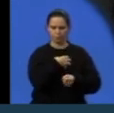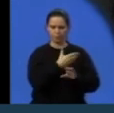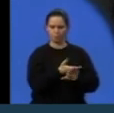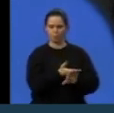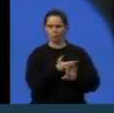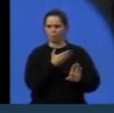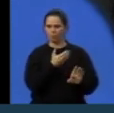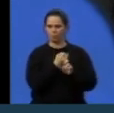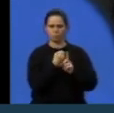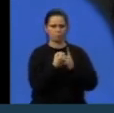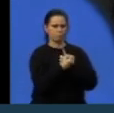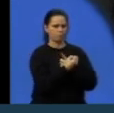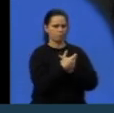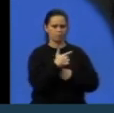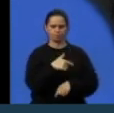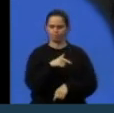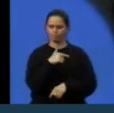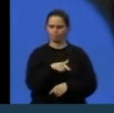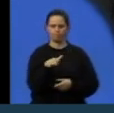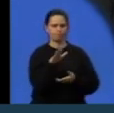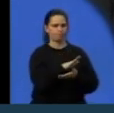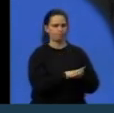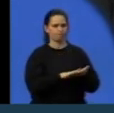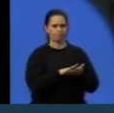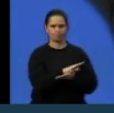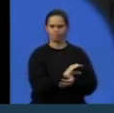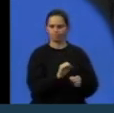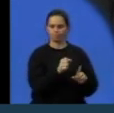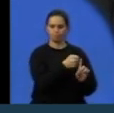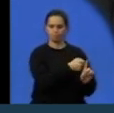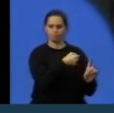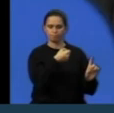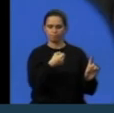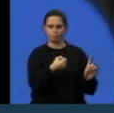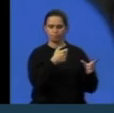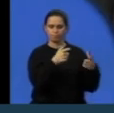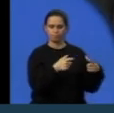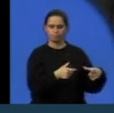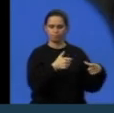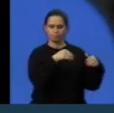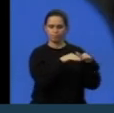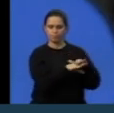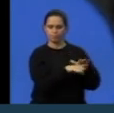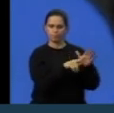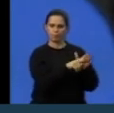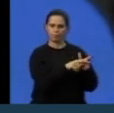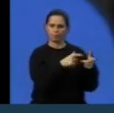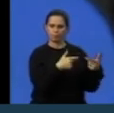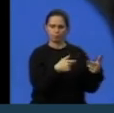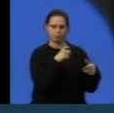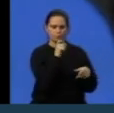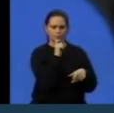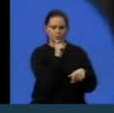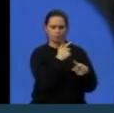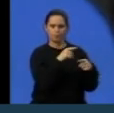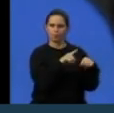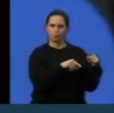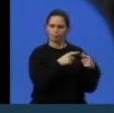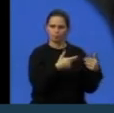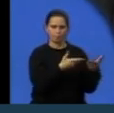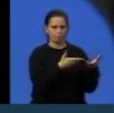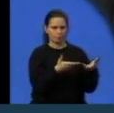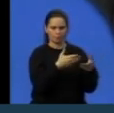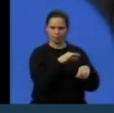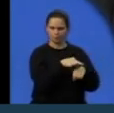isolamento, eles não contavam com geladeiras, com um local onde pudessem manter refrigeradas e conservadas as